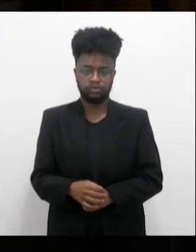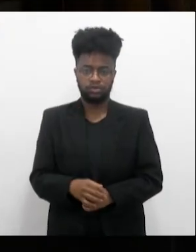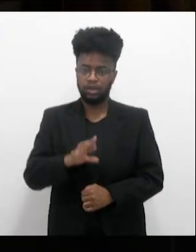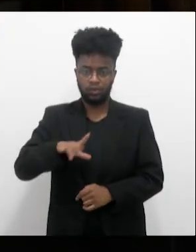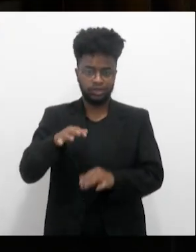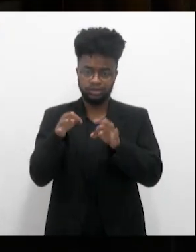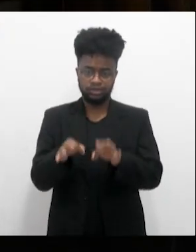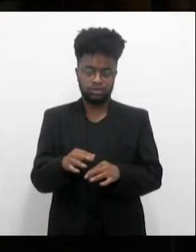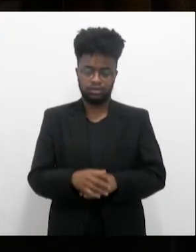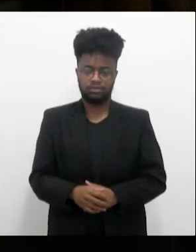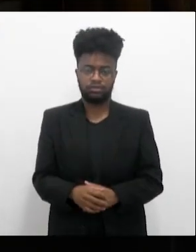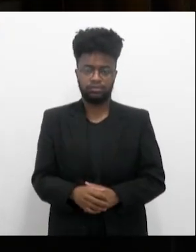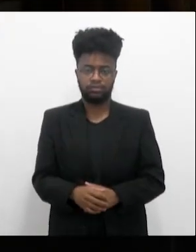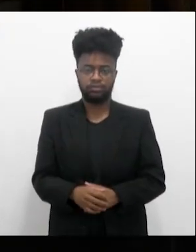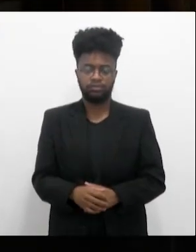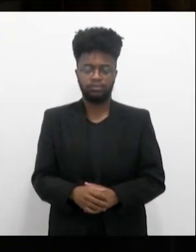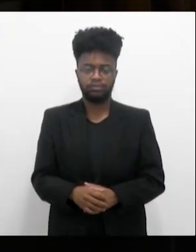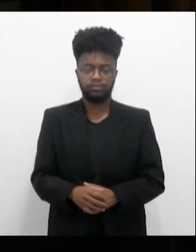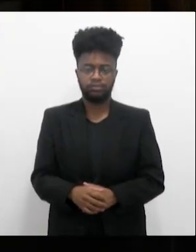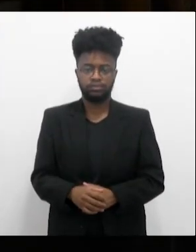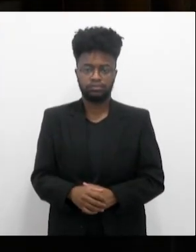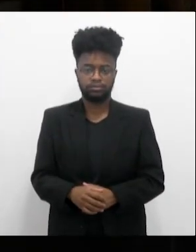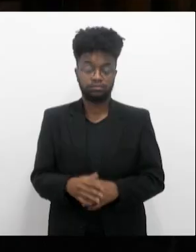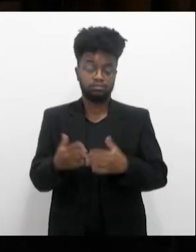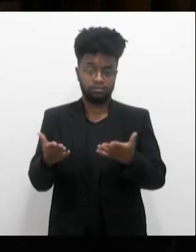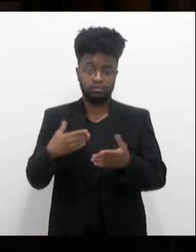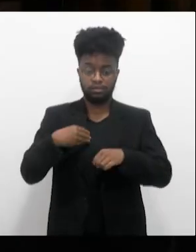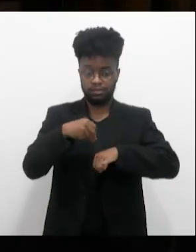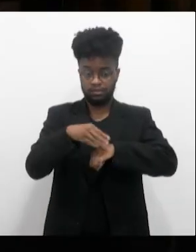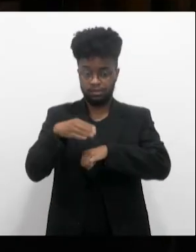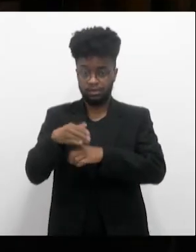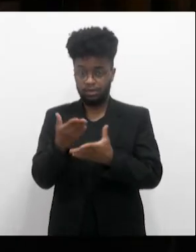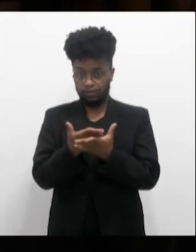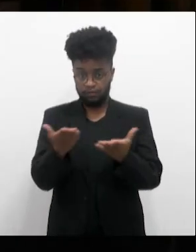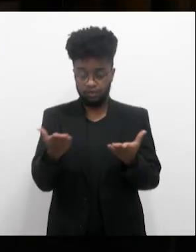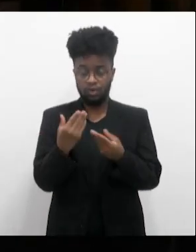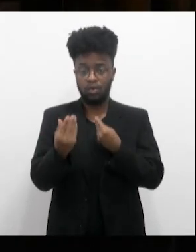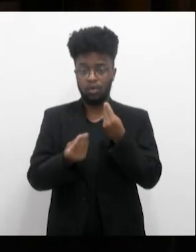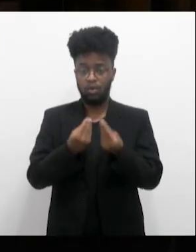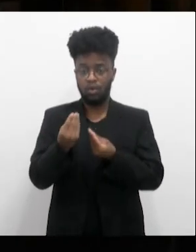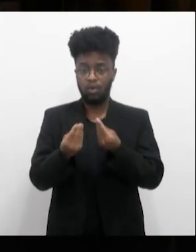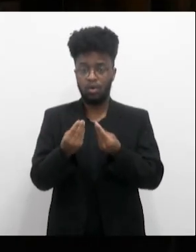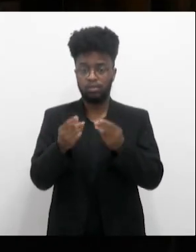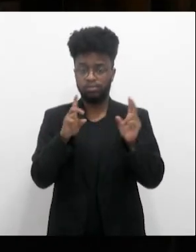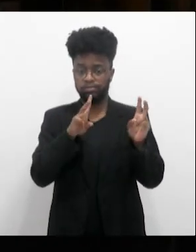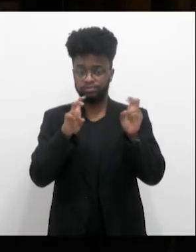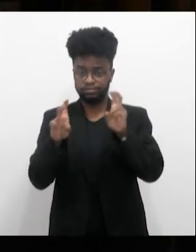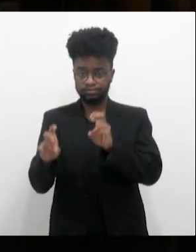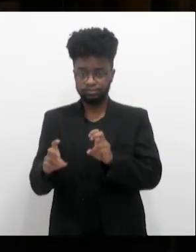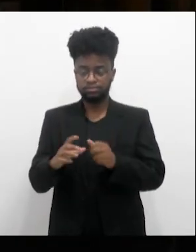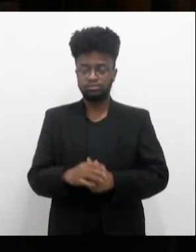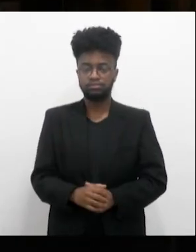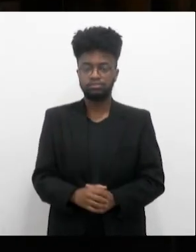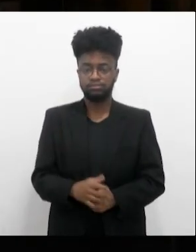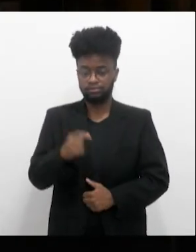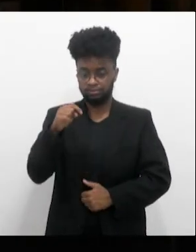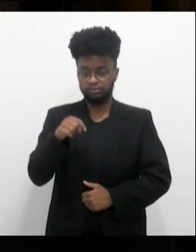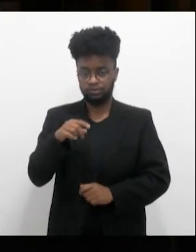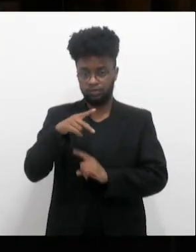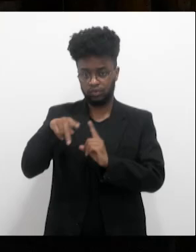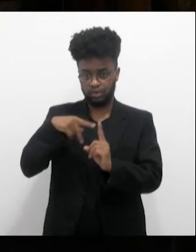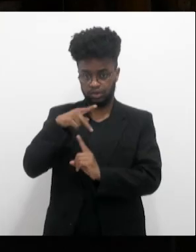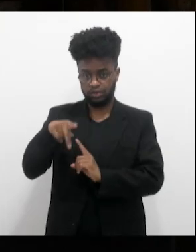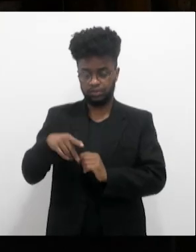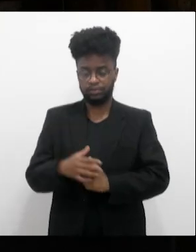justo. E trago aqui à baila a seguinte questão, ainda no Rio